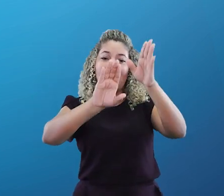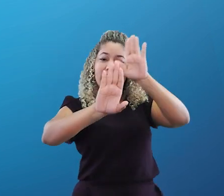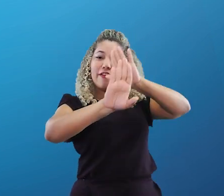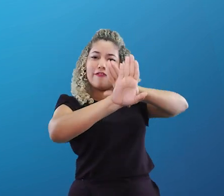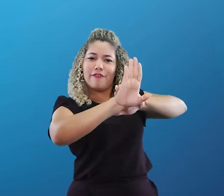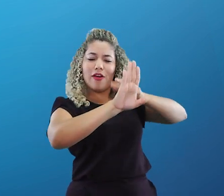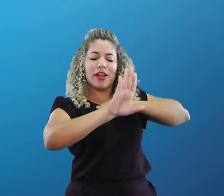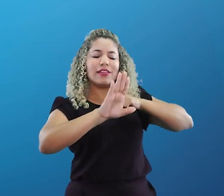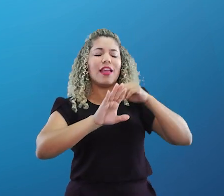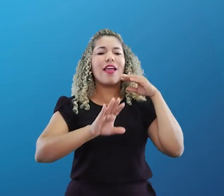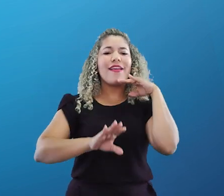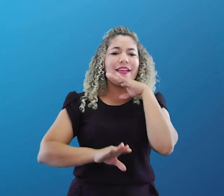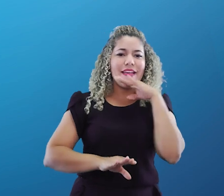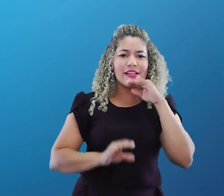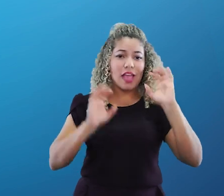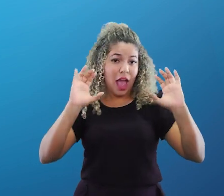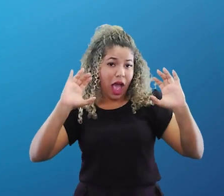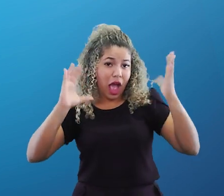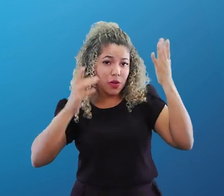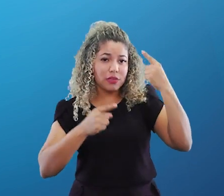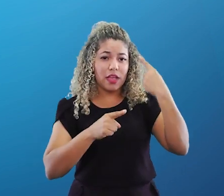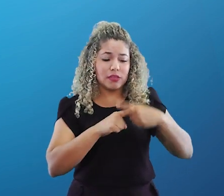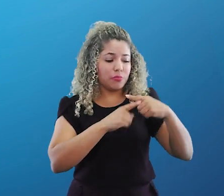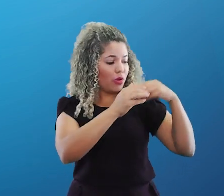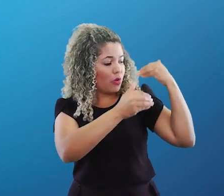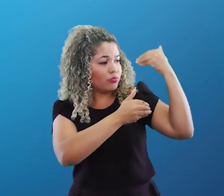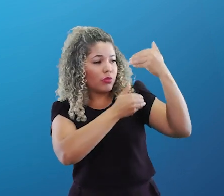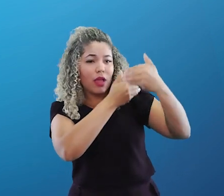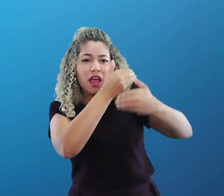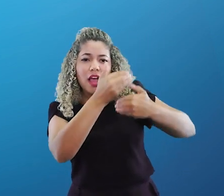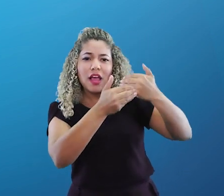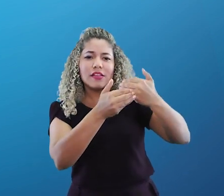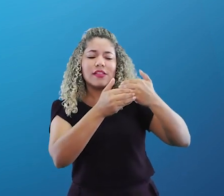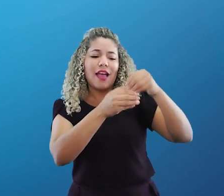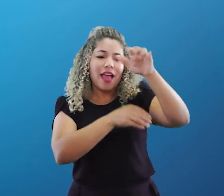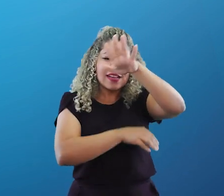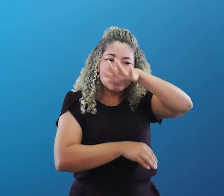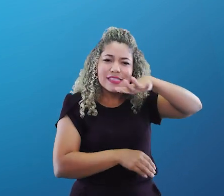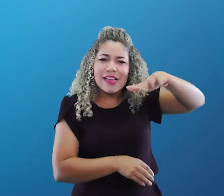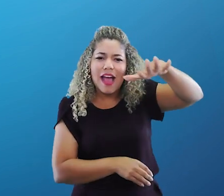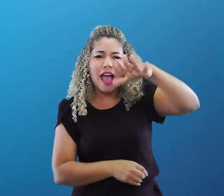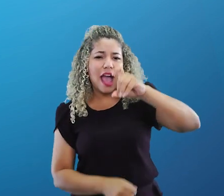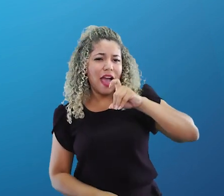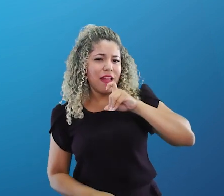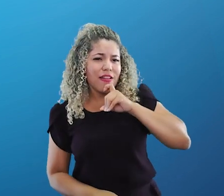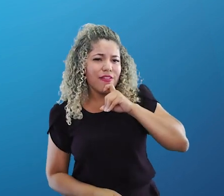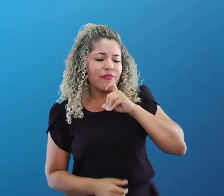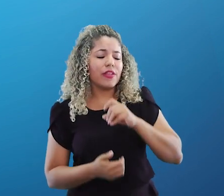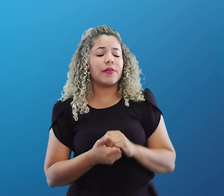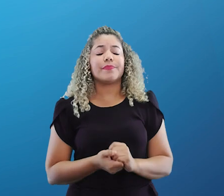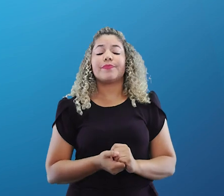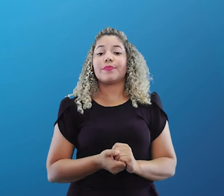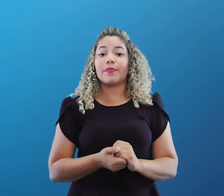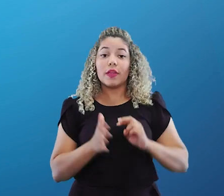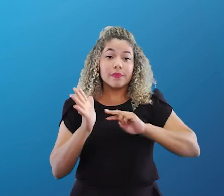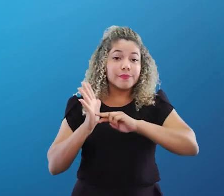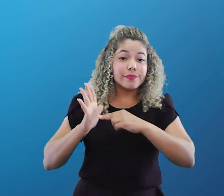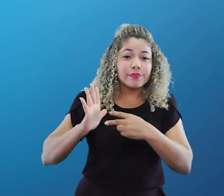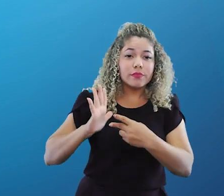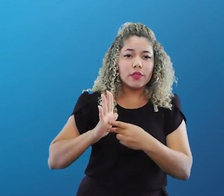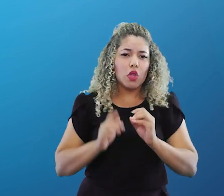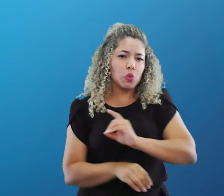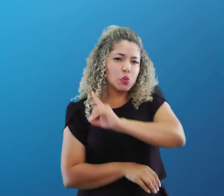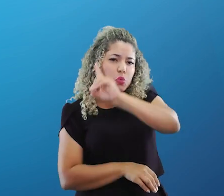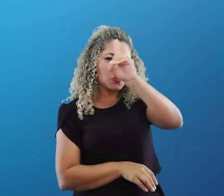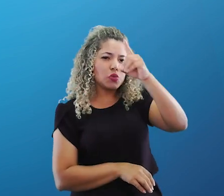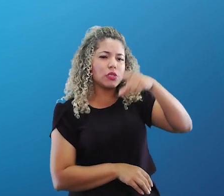quente. Isso acontece devido ao longo do tempo por uma resfriação mais desacelerada, ou seja, ao longo do dia nós